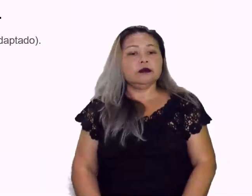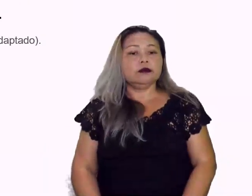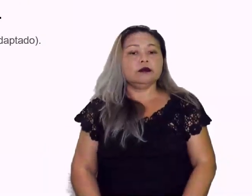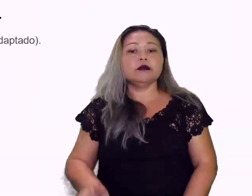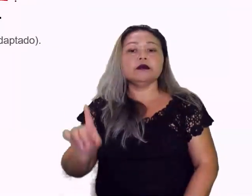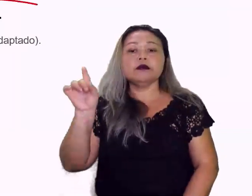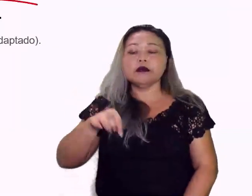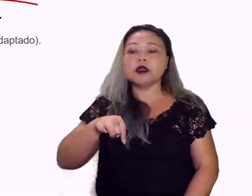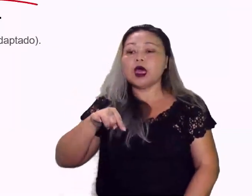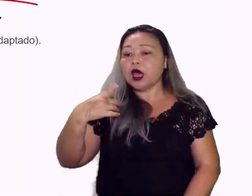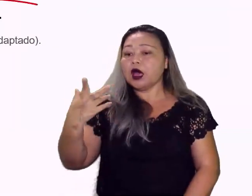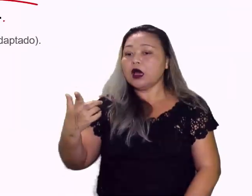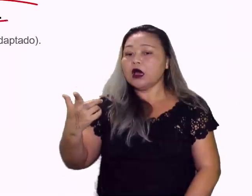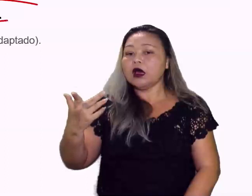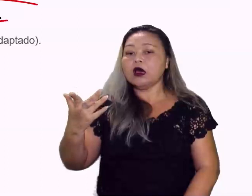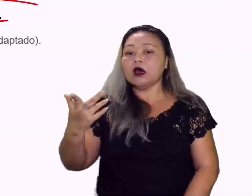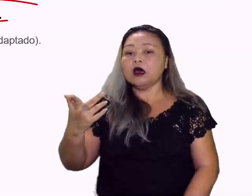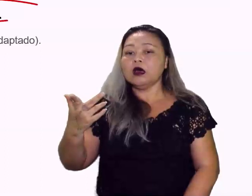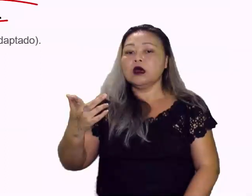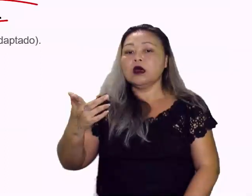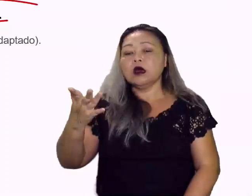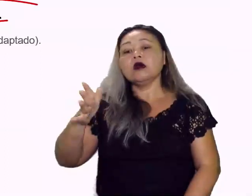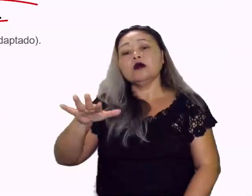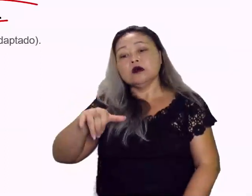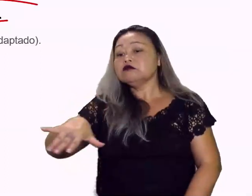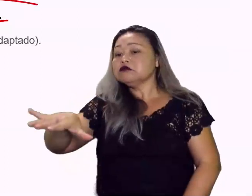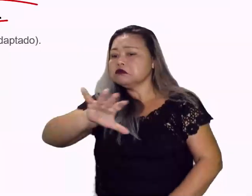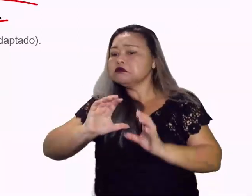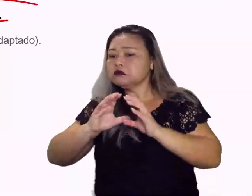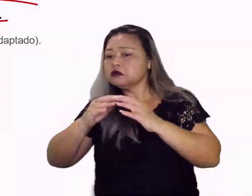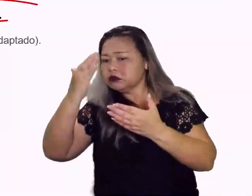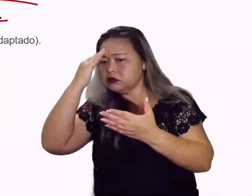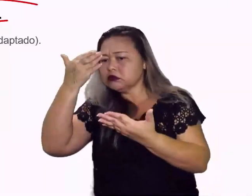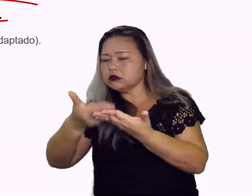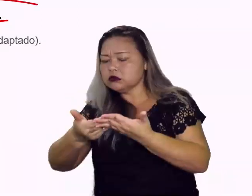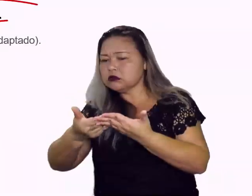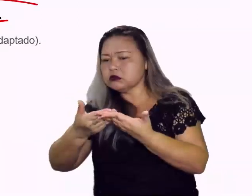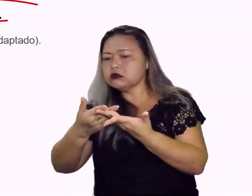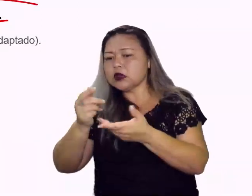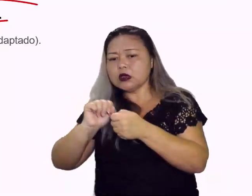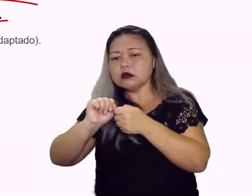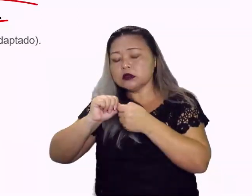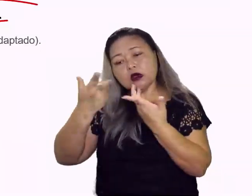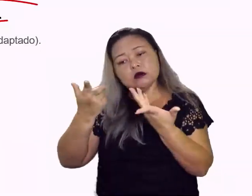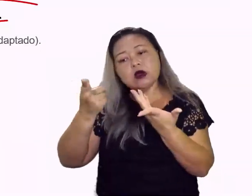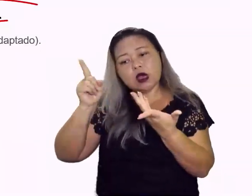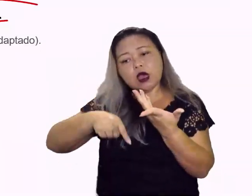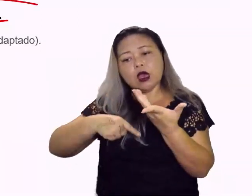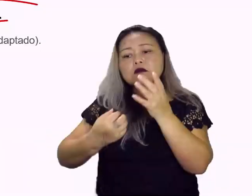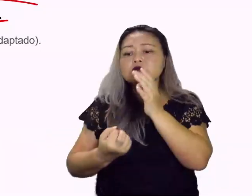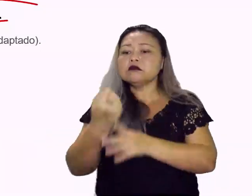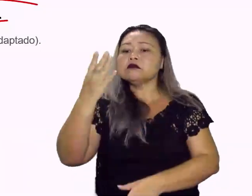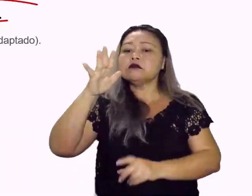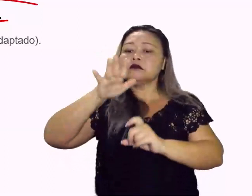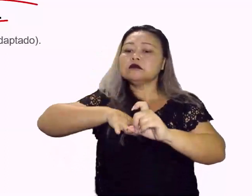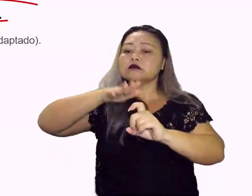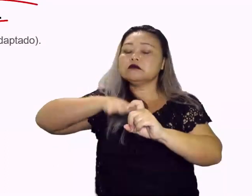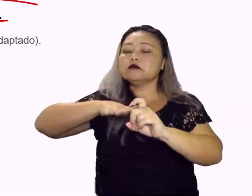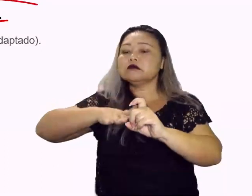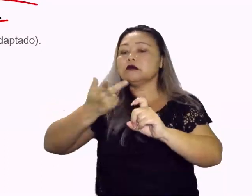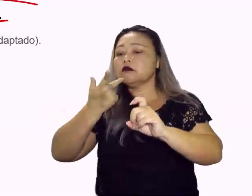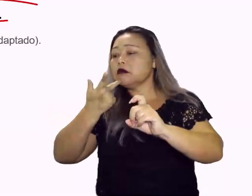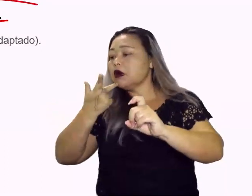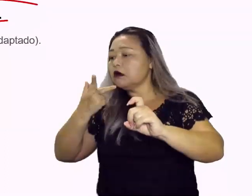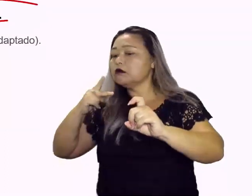ele quem dá a vida ao mito. Quem? O senso comum. Então, ele que vai, Senso comum, a pessoa falou